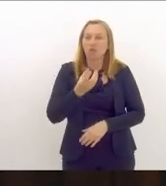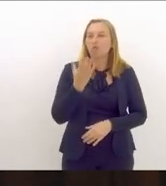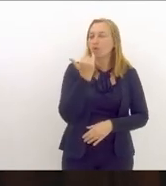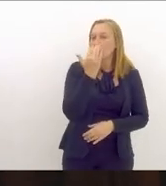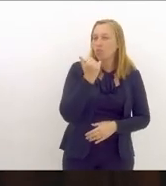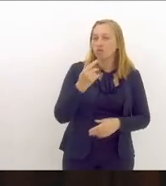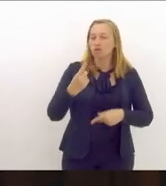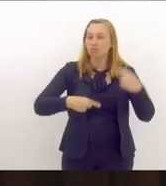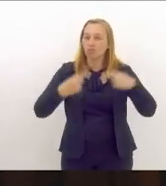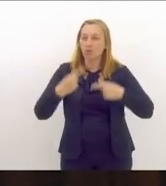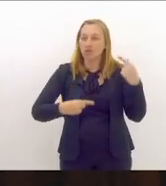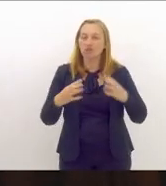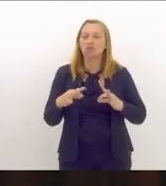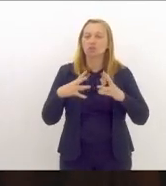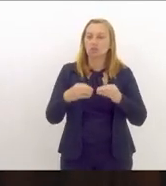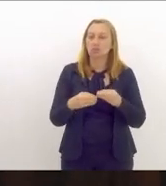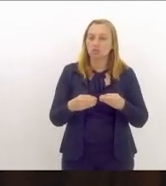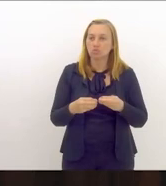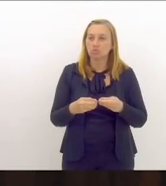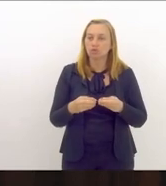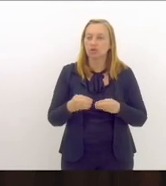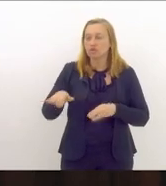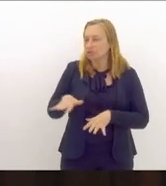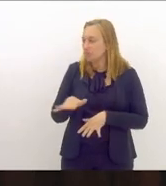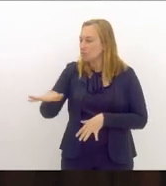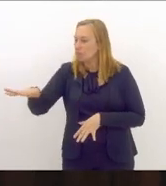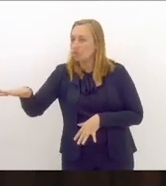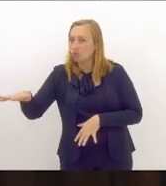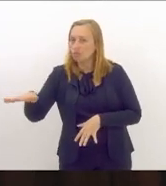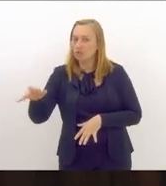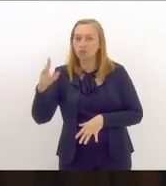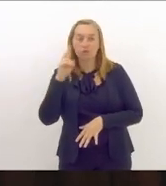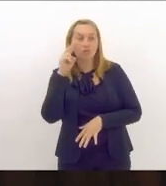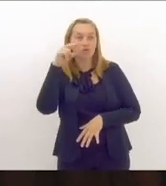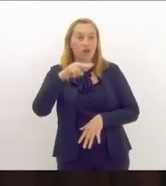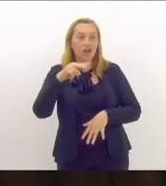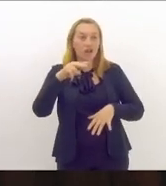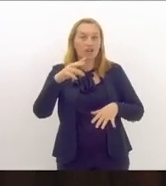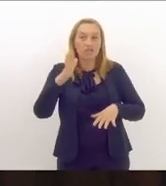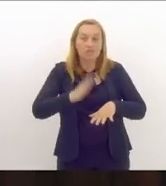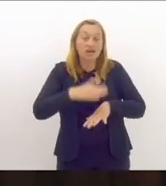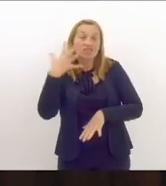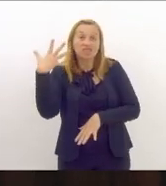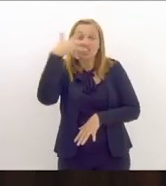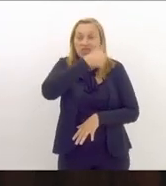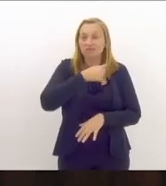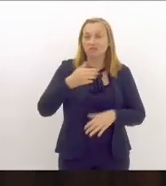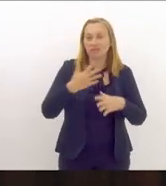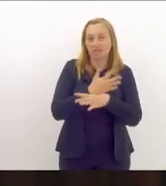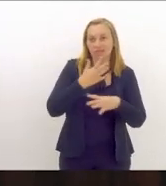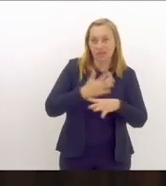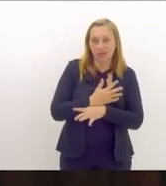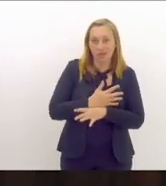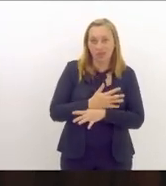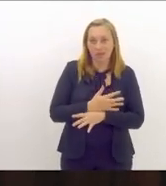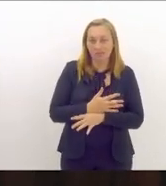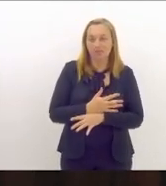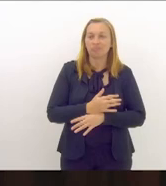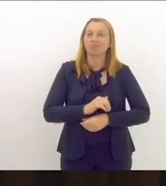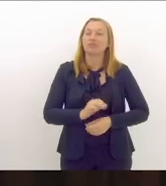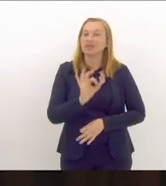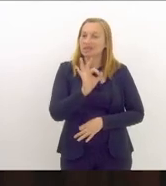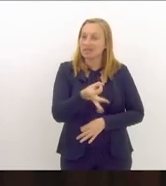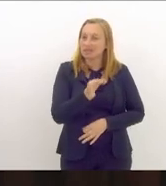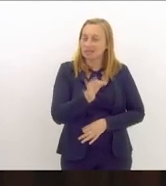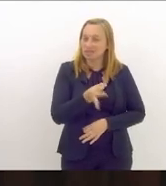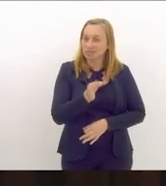e política. Tudo isso em cima de um morro com uma vista das mais espetaculares da cidade. Essa comenda